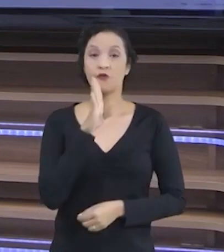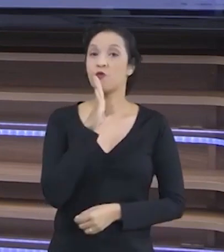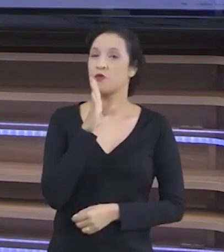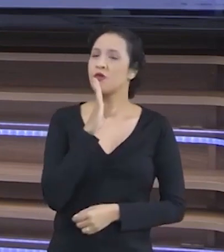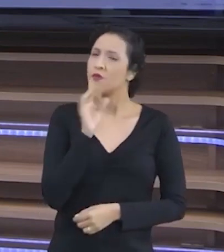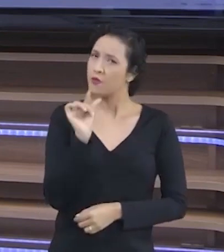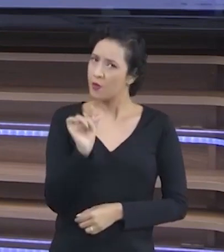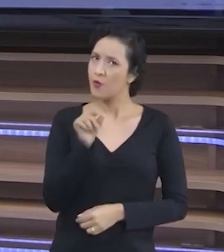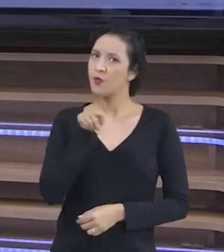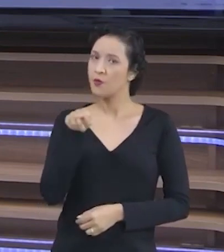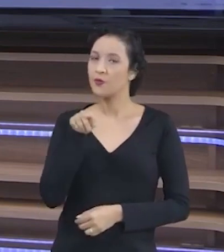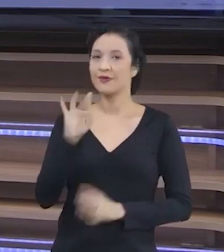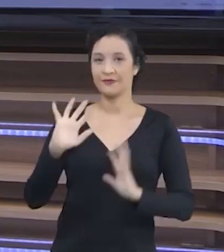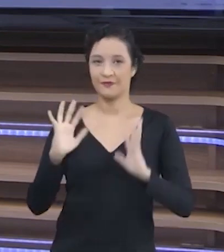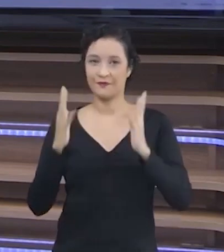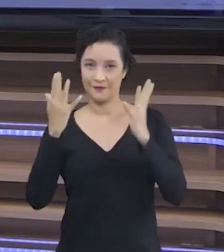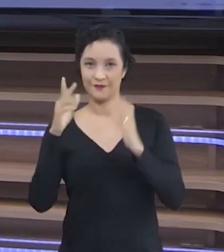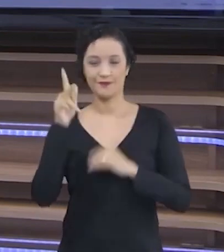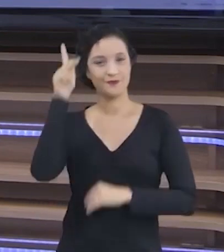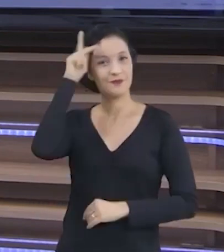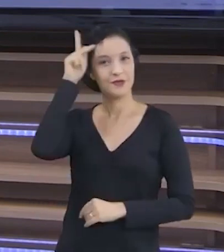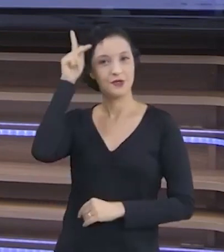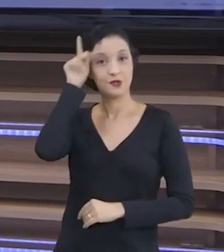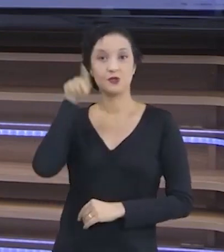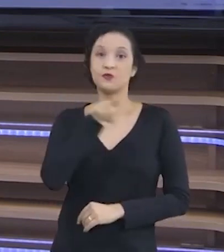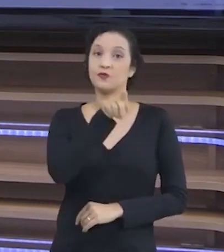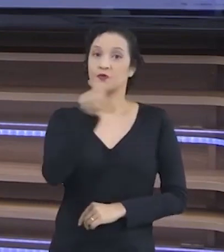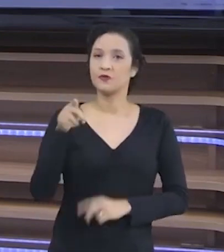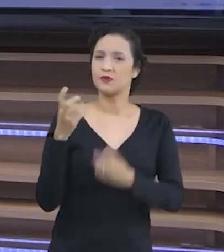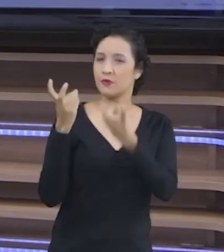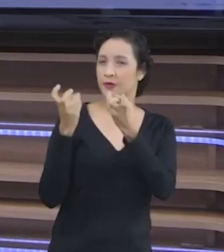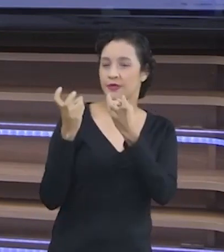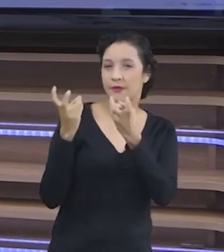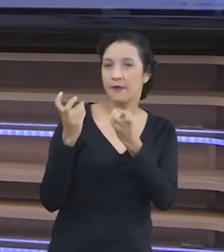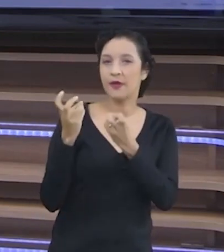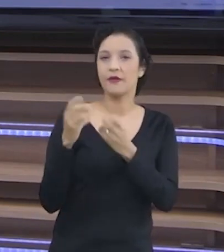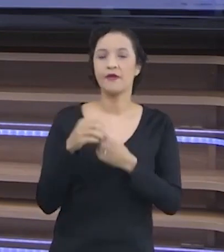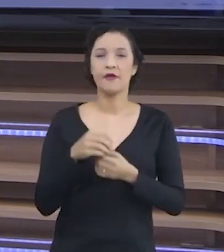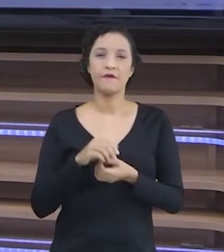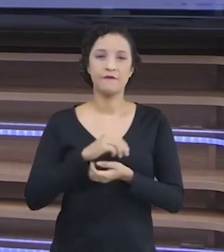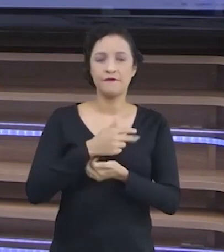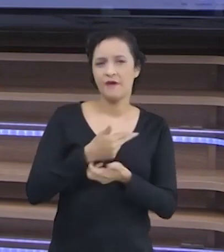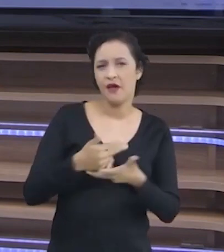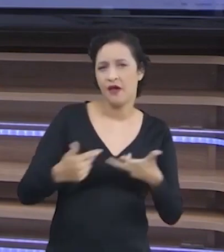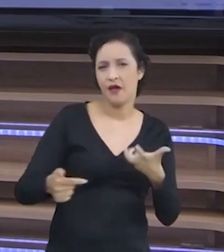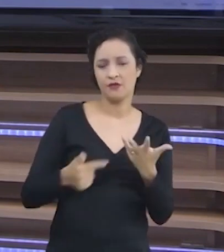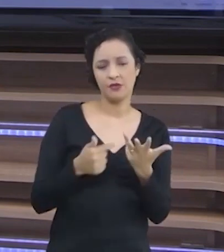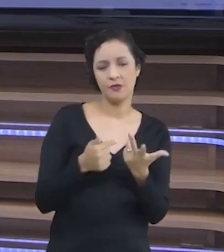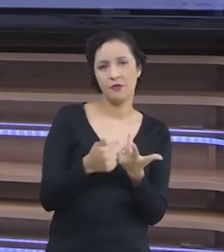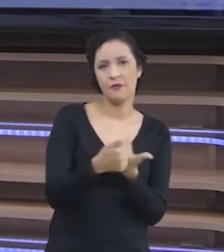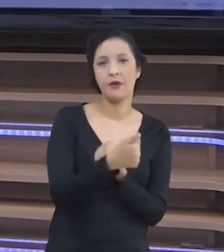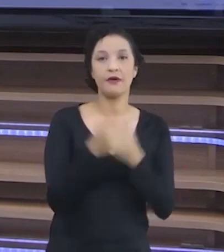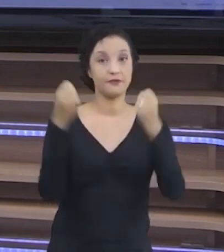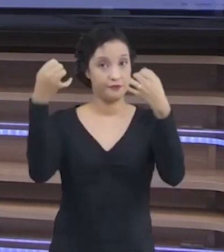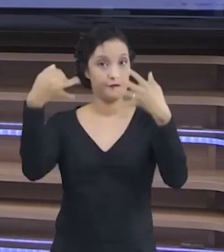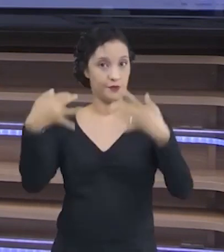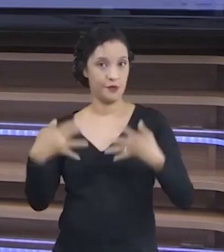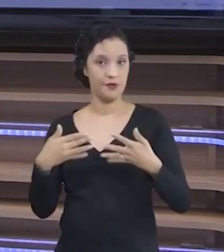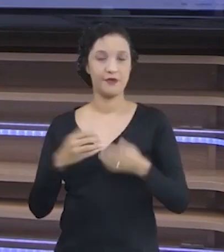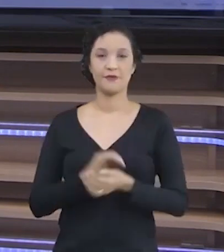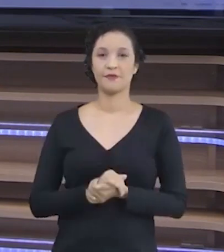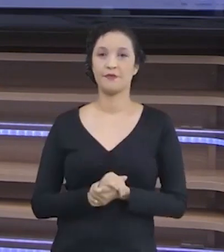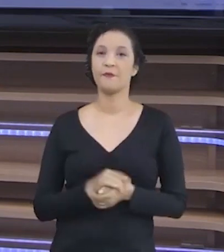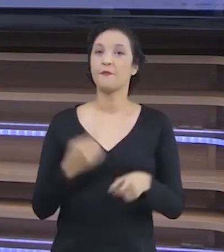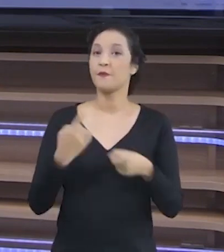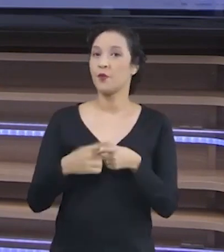ele. Eu gostaria que vocês observassem todos os pontos, todas as explicações que eu vou estar fazendo, porque nós vamos